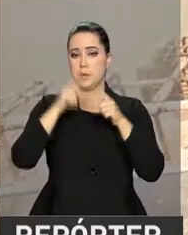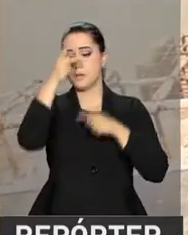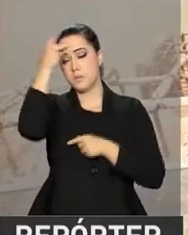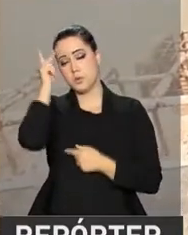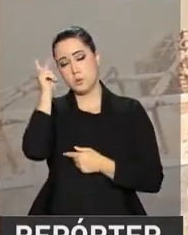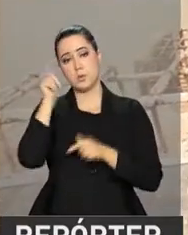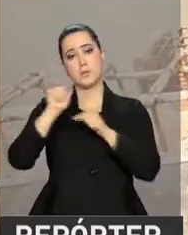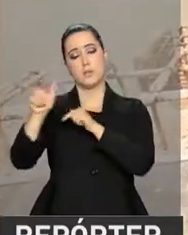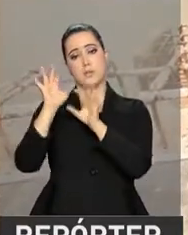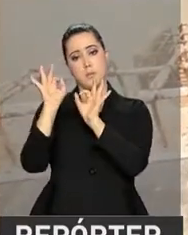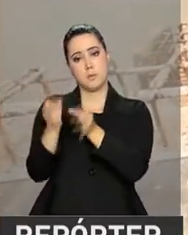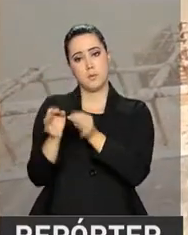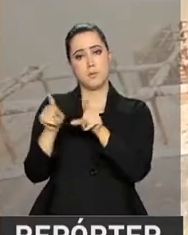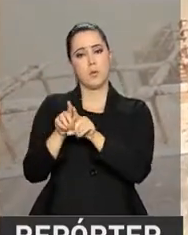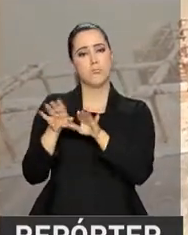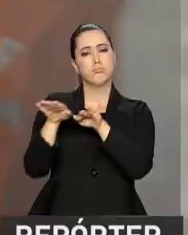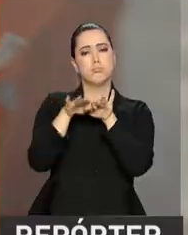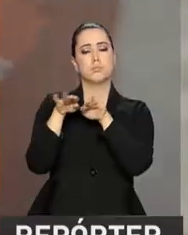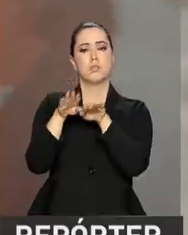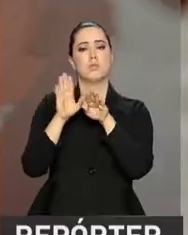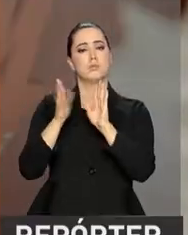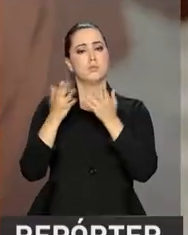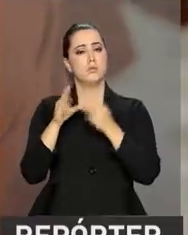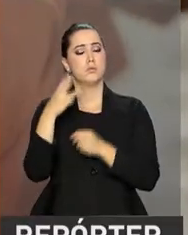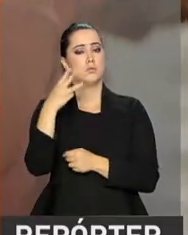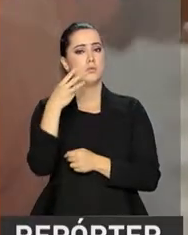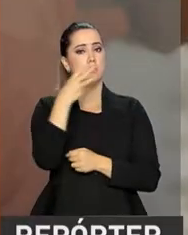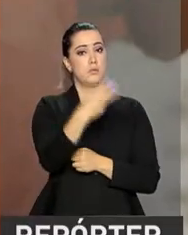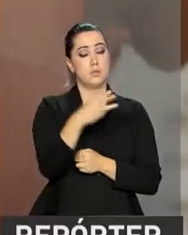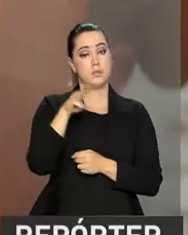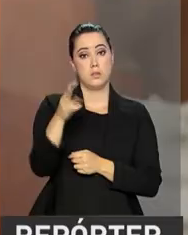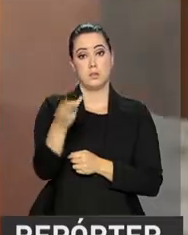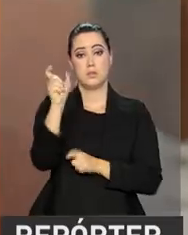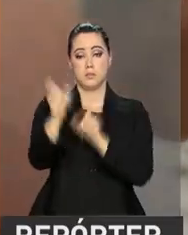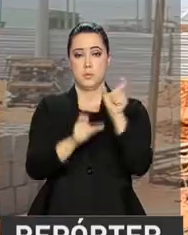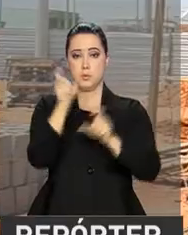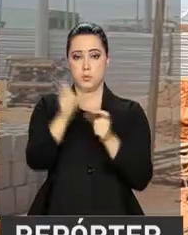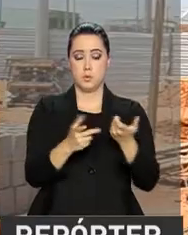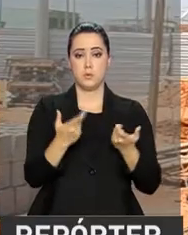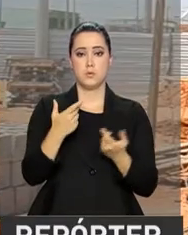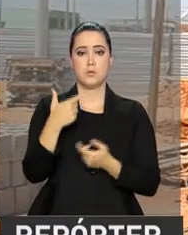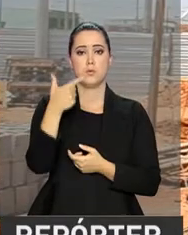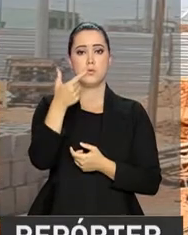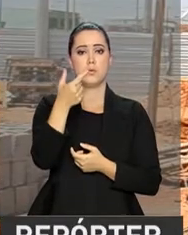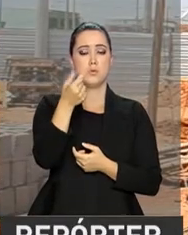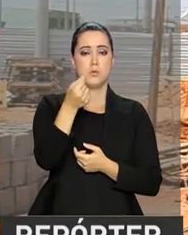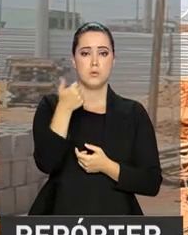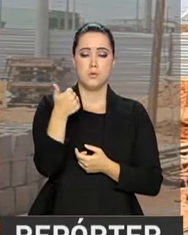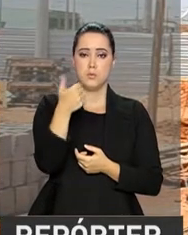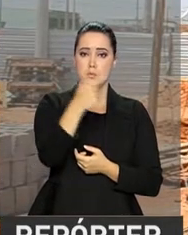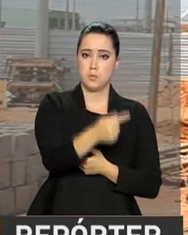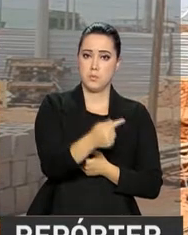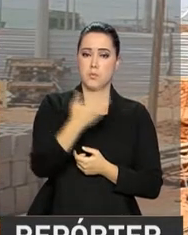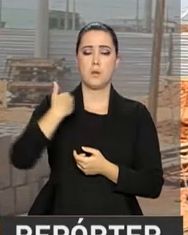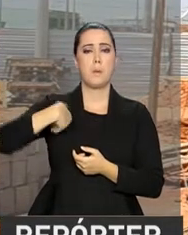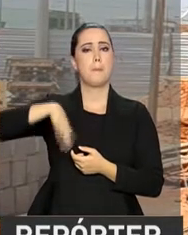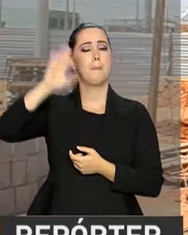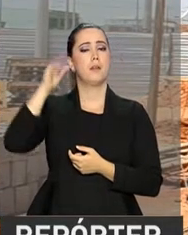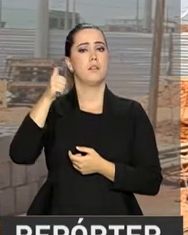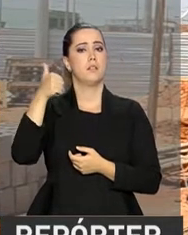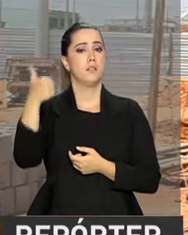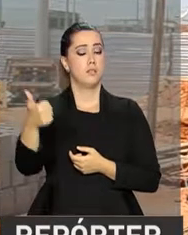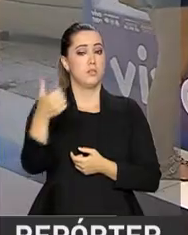formais se manteve estável cerca de 33 milhões de pessoas em 2017 o brasil acumulou mais de